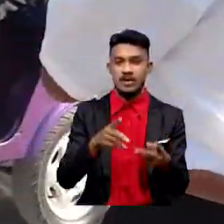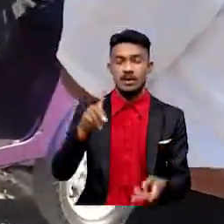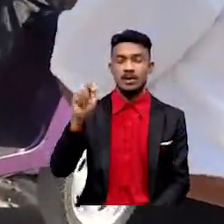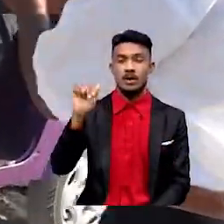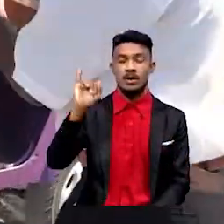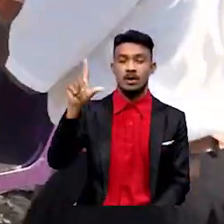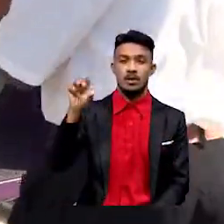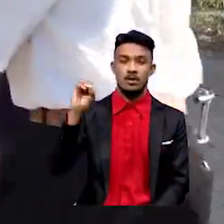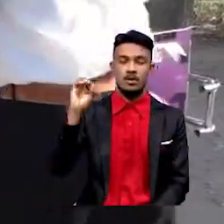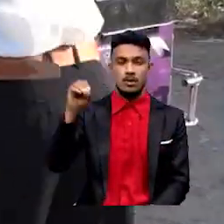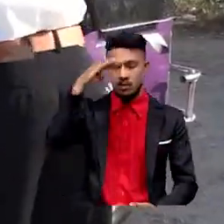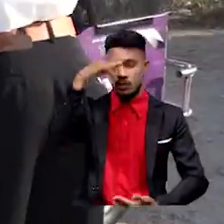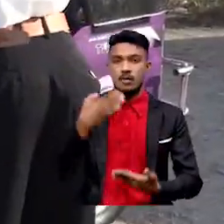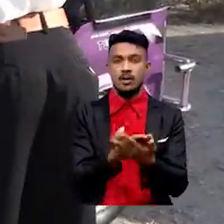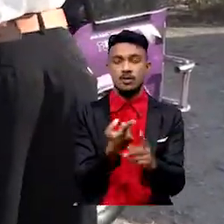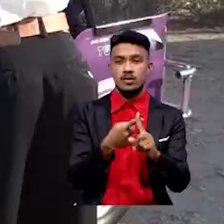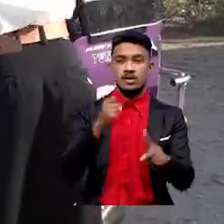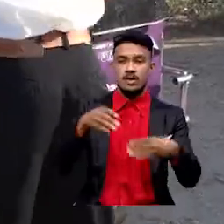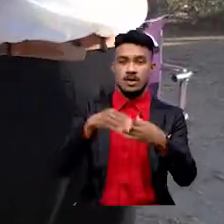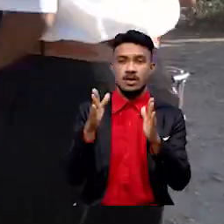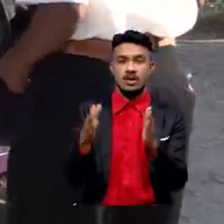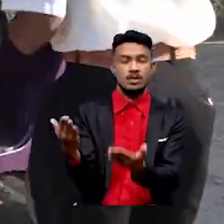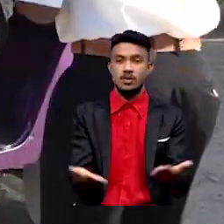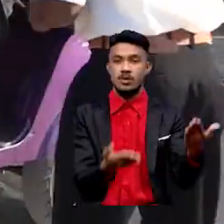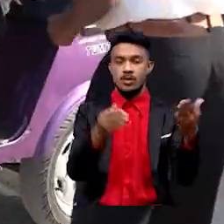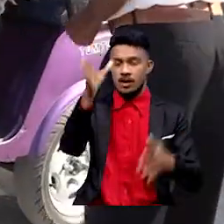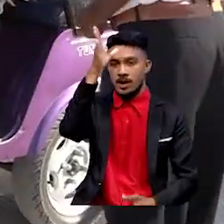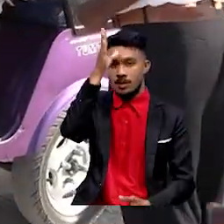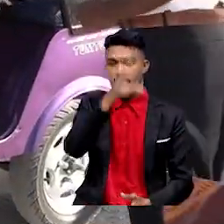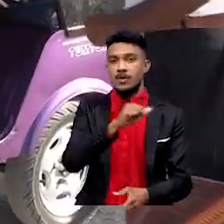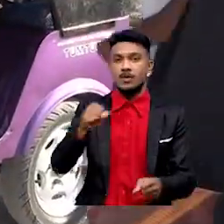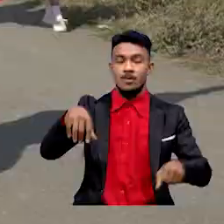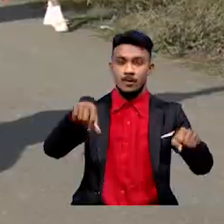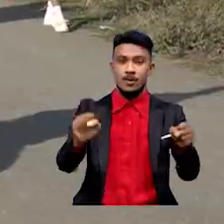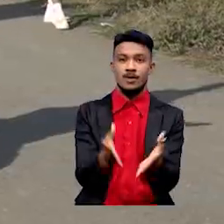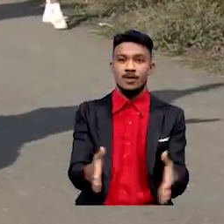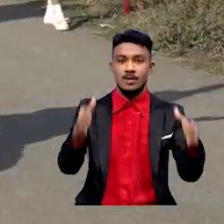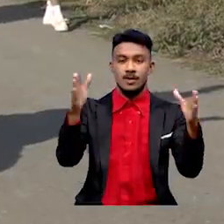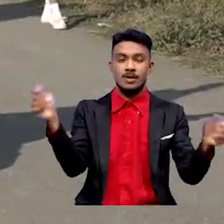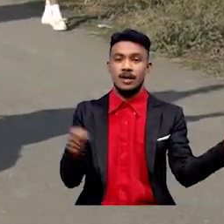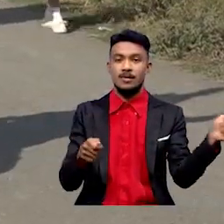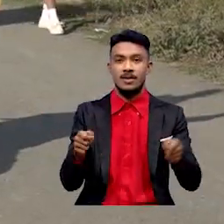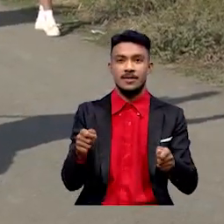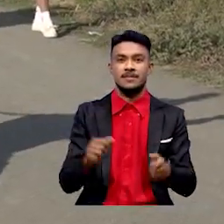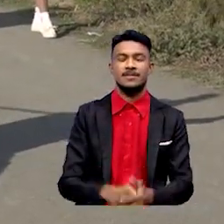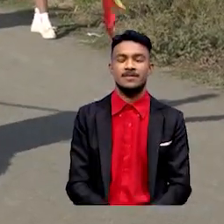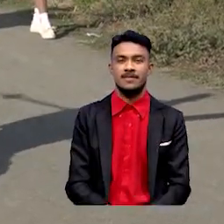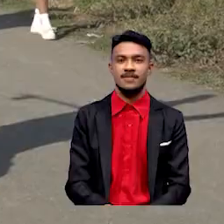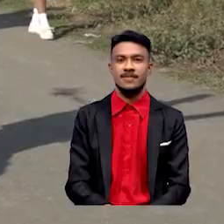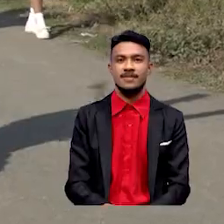oang husi líder nacional ne, Tula nia aman ho tum tum no simu husi dramben.